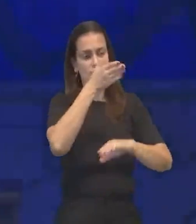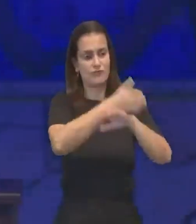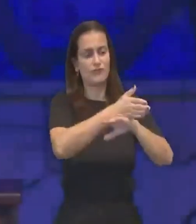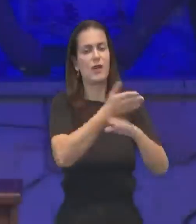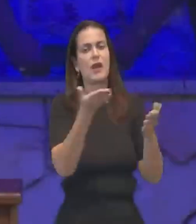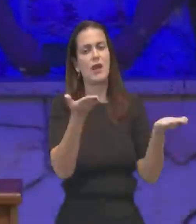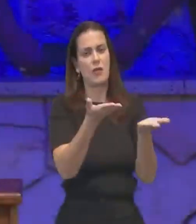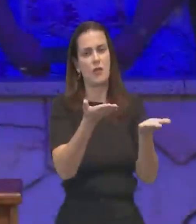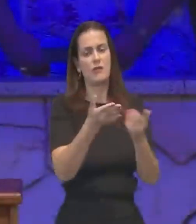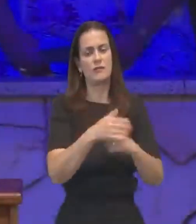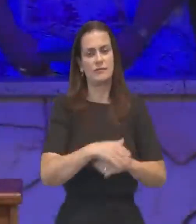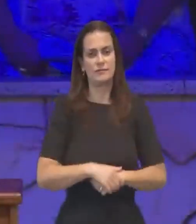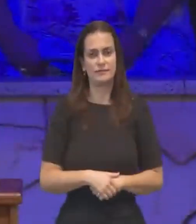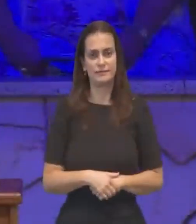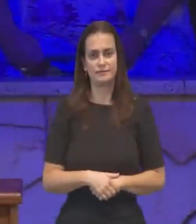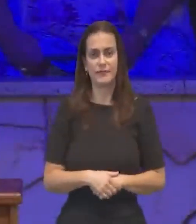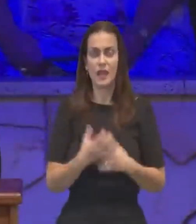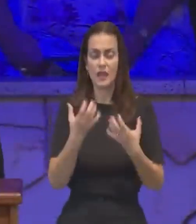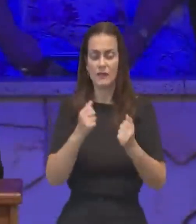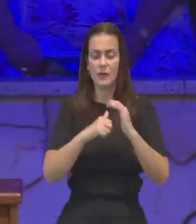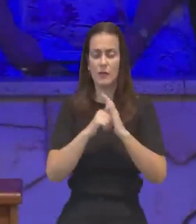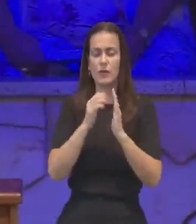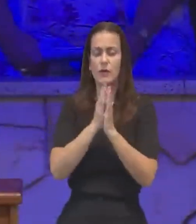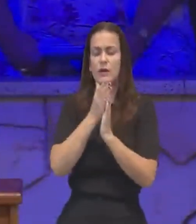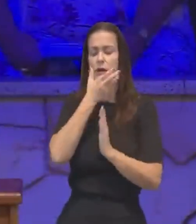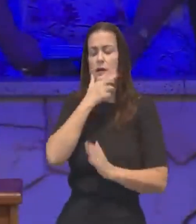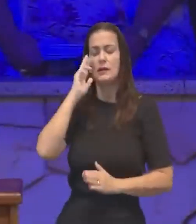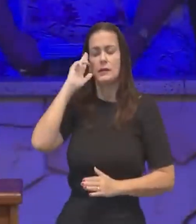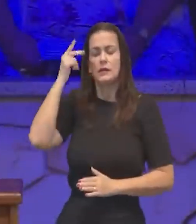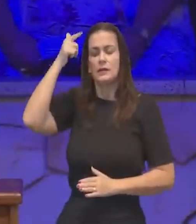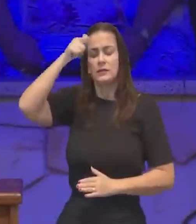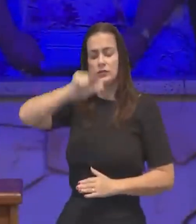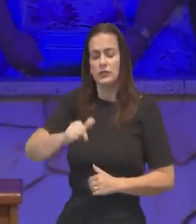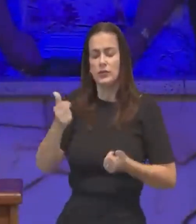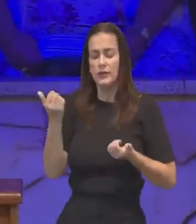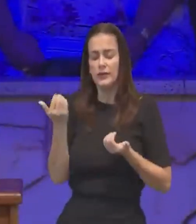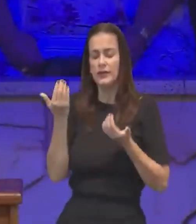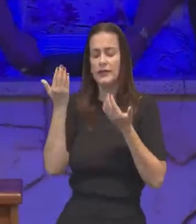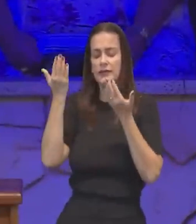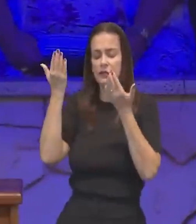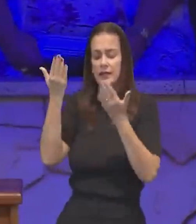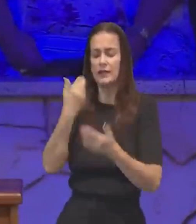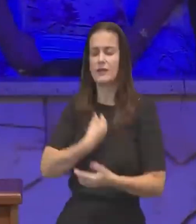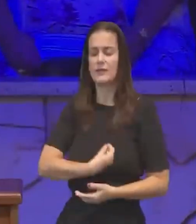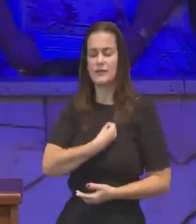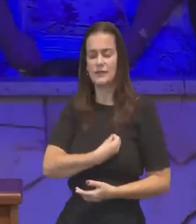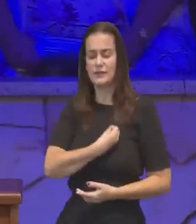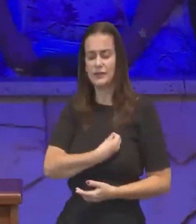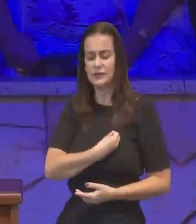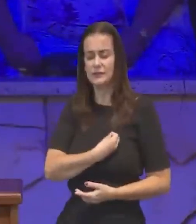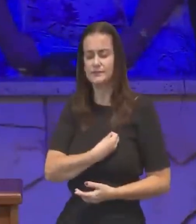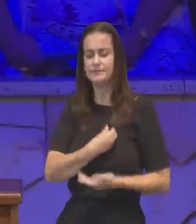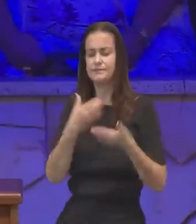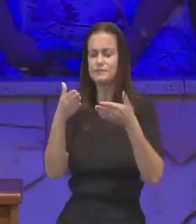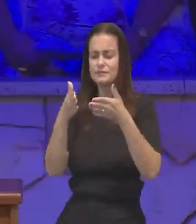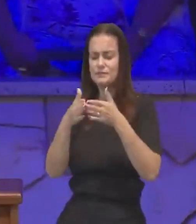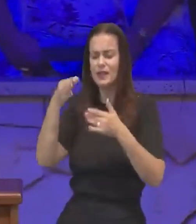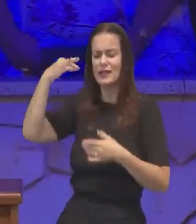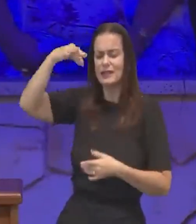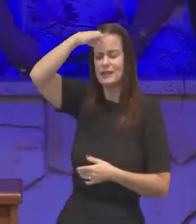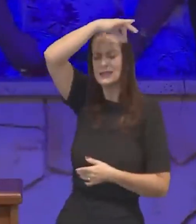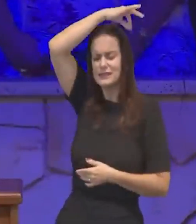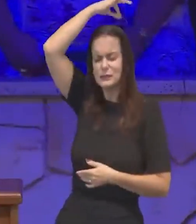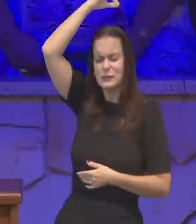contigo. Vamos orar. Senhor, entregamos a Ti mais uma vez a nossa vida e pedimos que o Teu